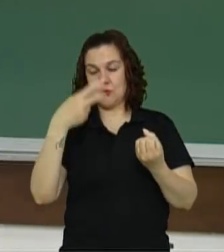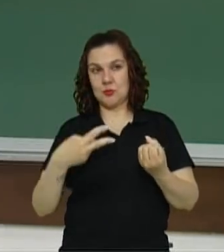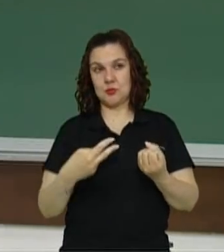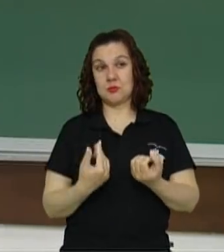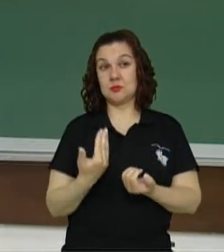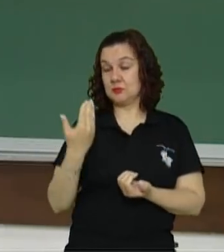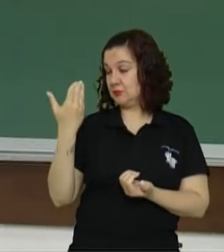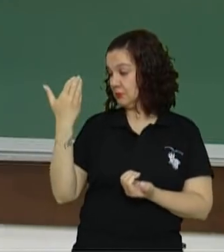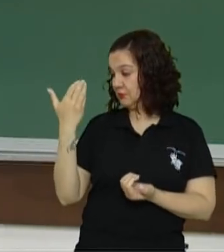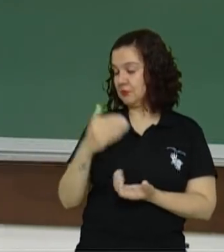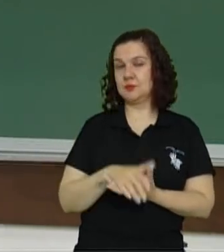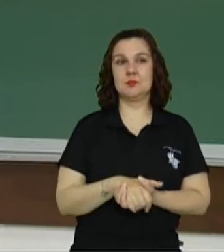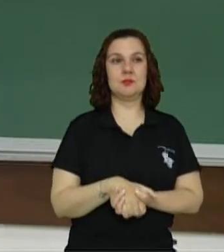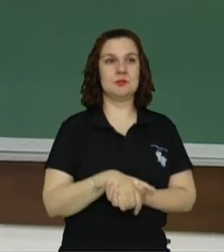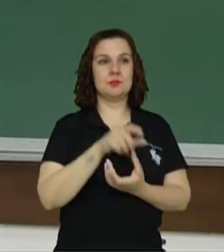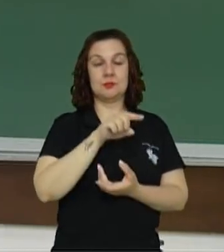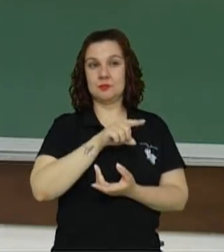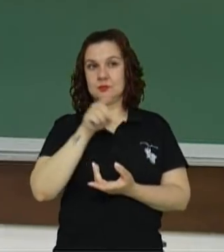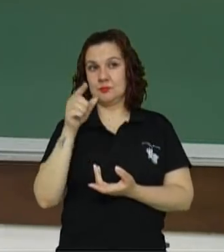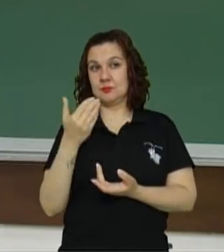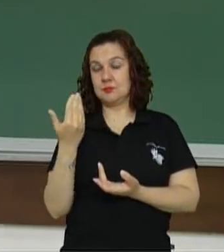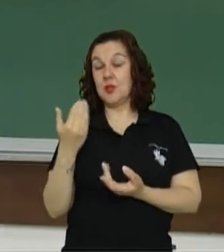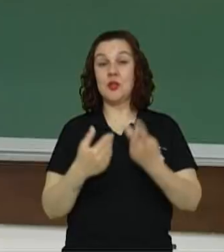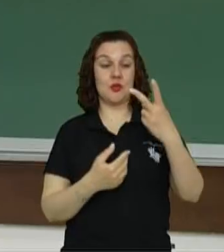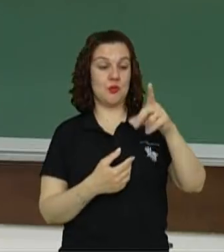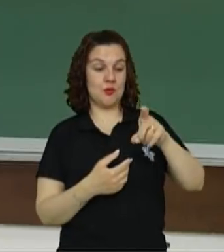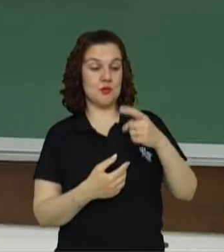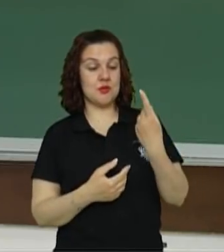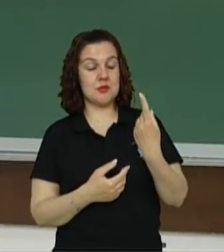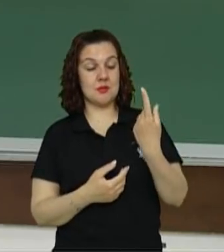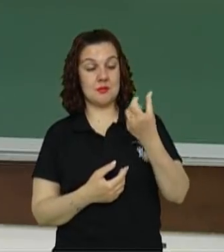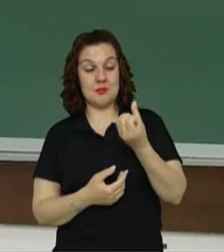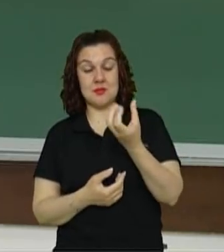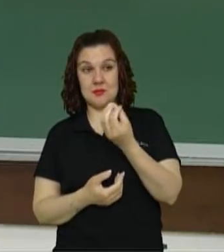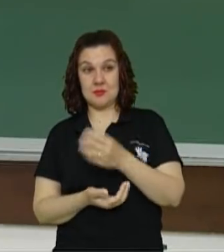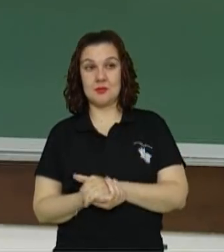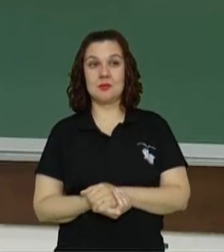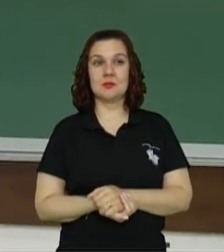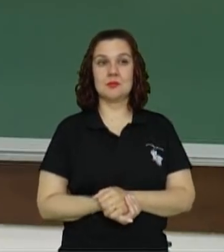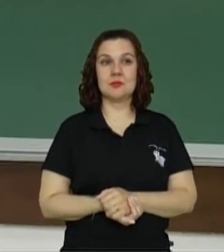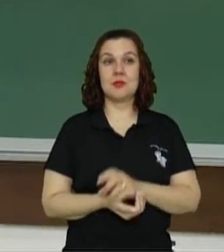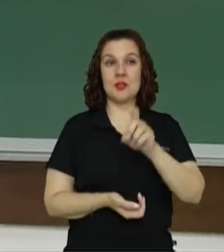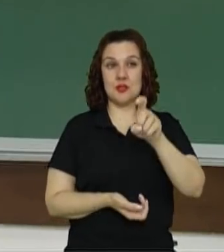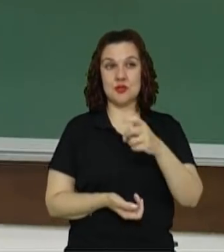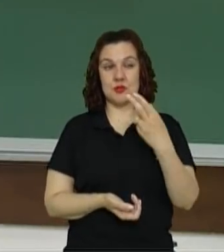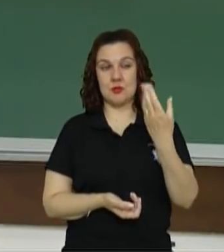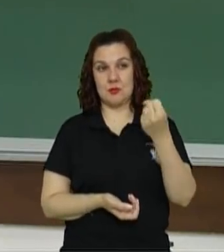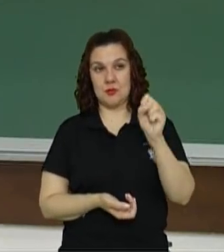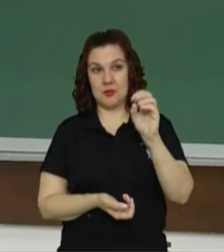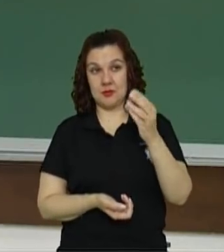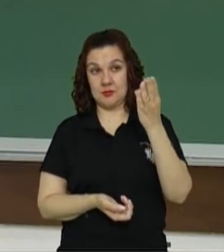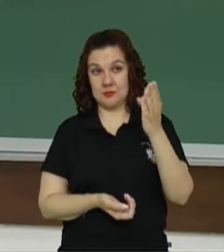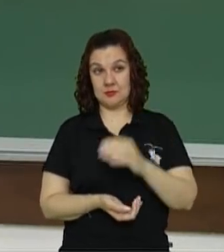2x igual a 1 vezes 160, 2x igual a 160, x igual a 80.